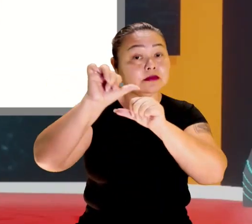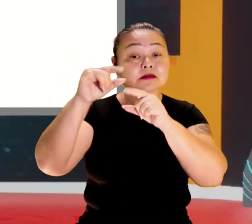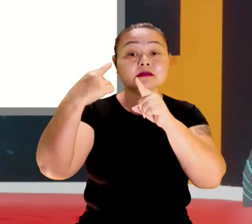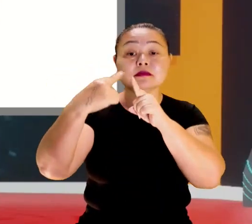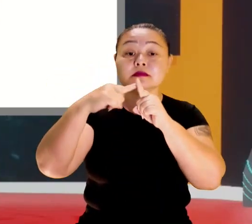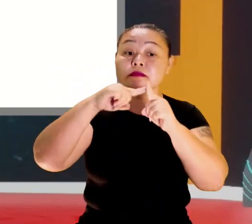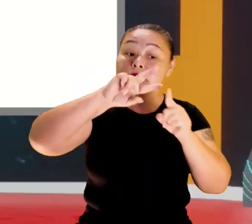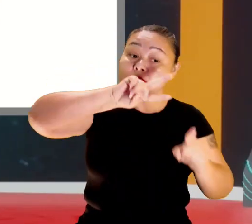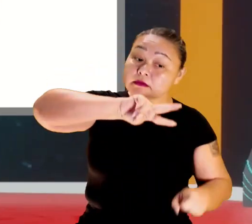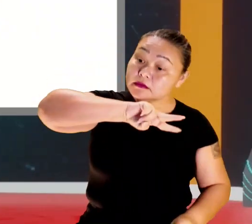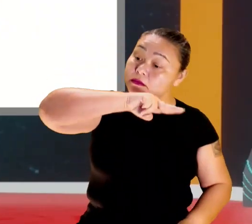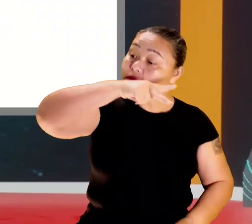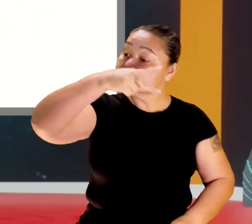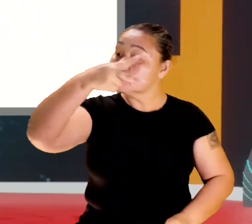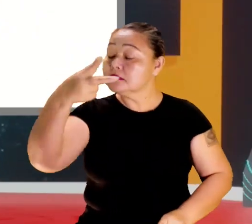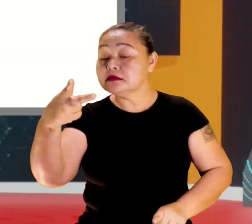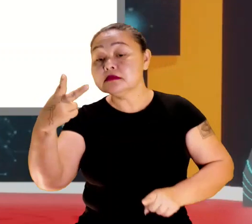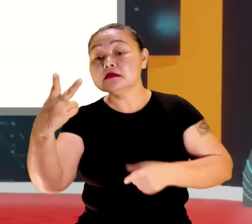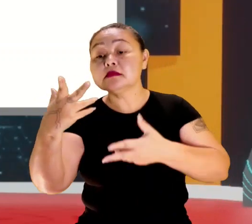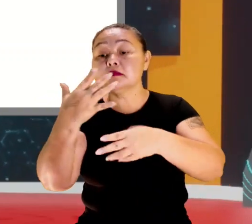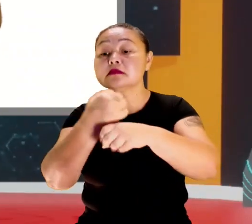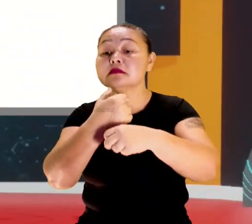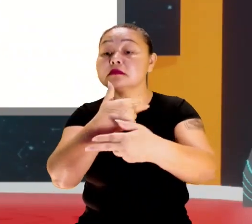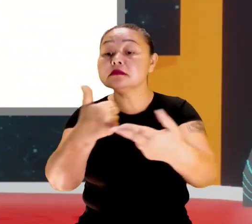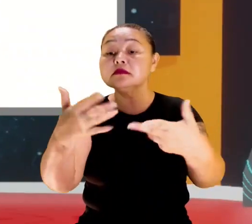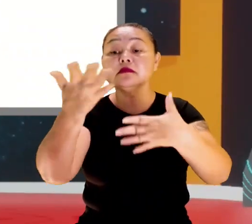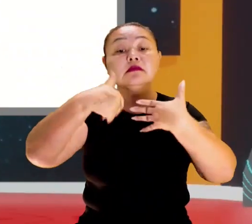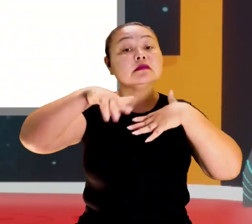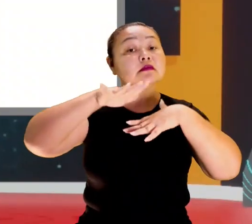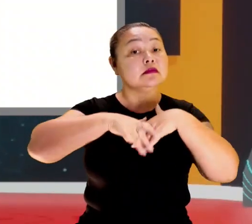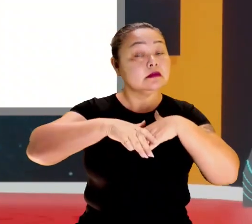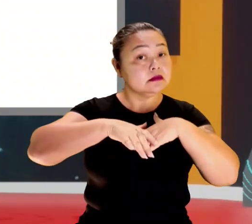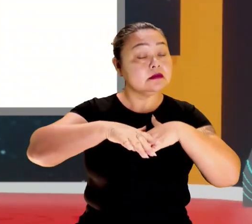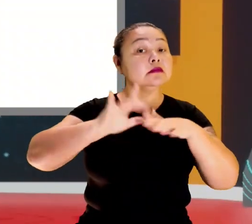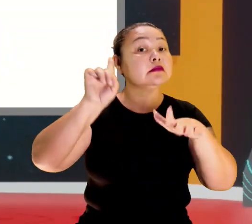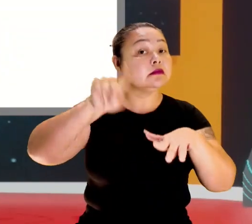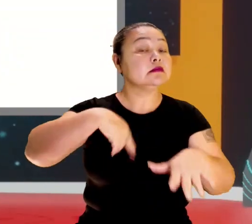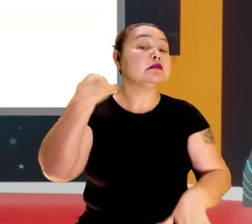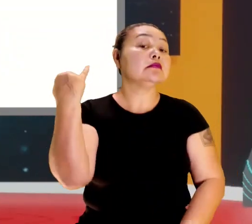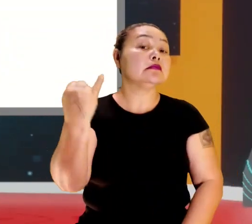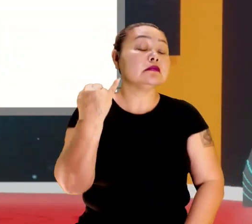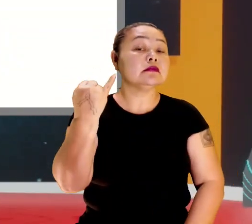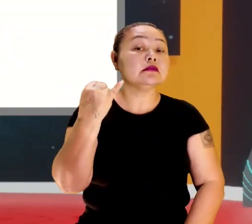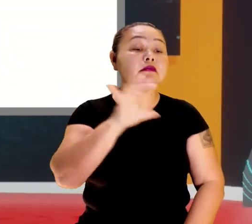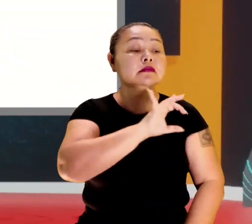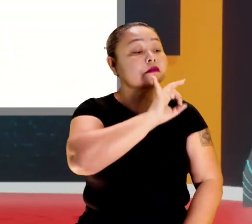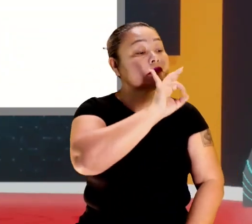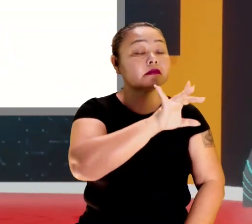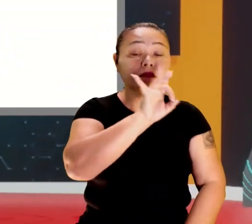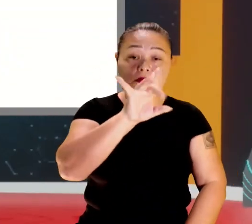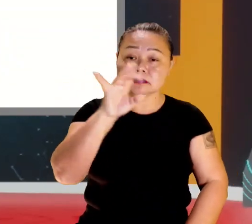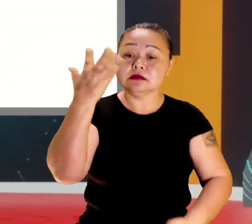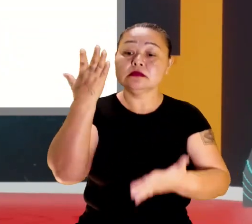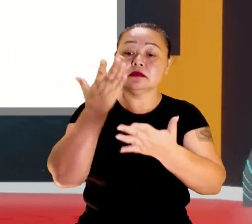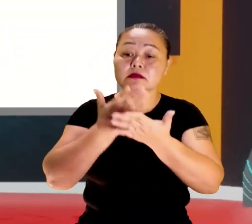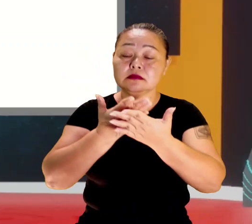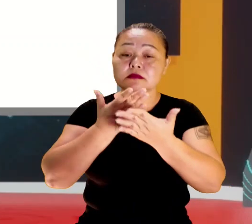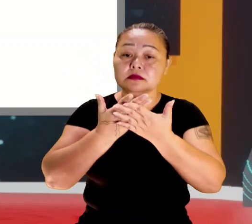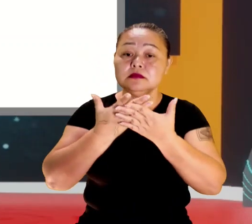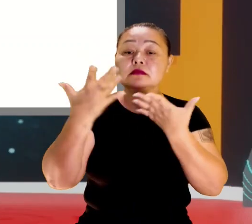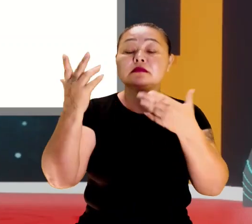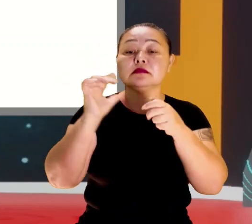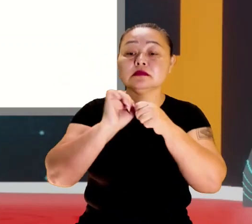a operação matemática. E aí é importante, e eu lembro que em cada aula que nós falávamos de operação,